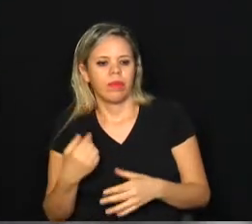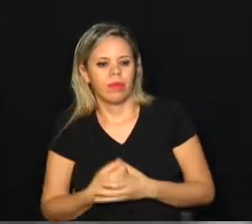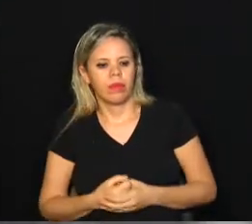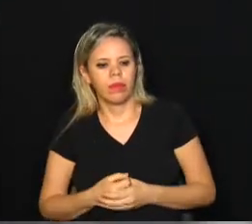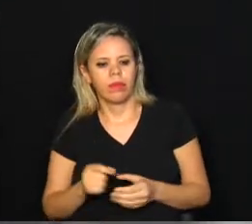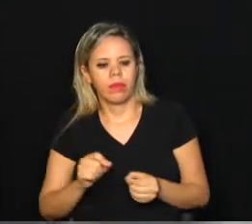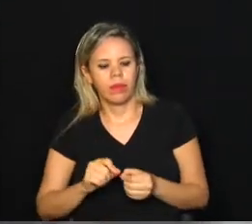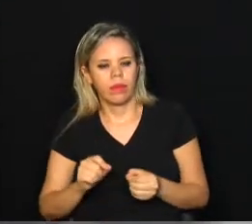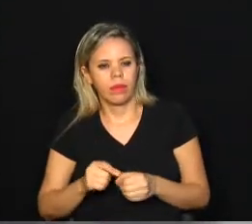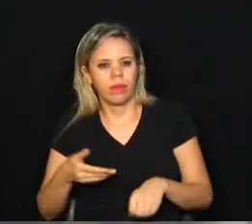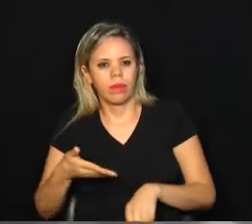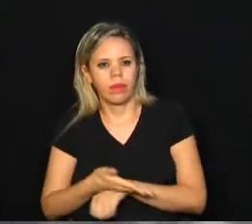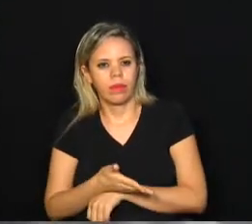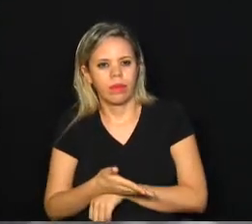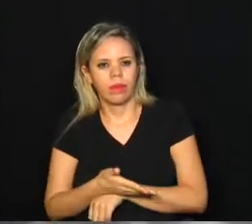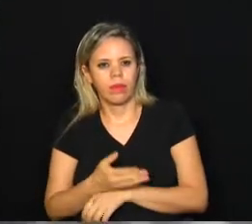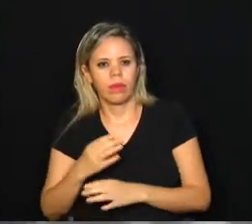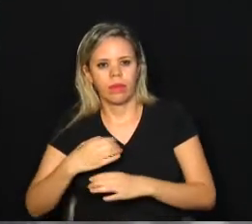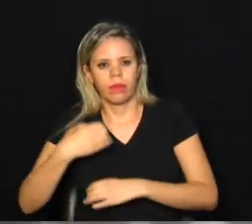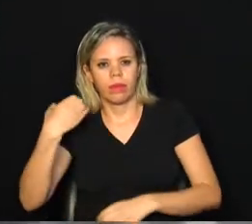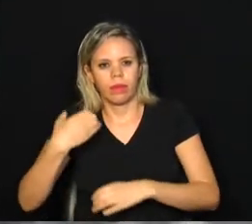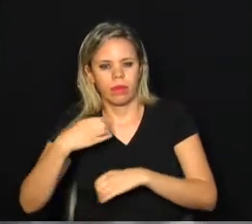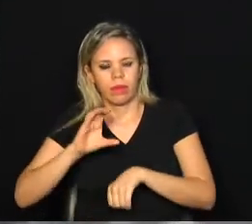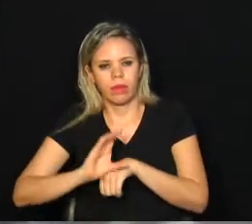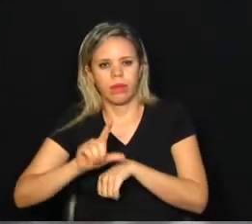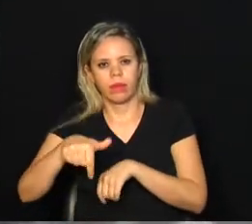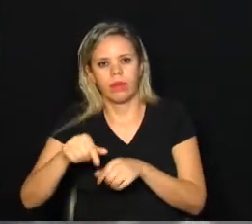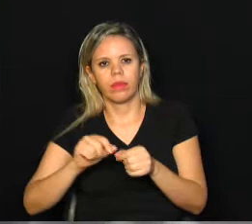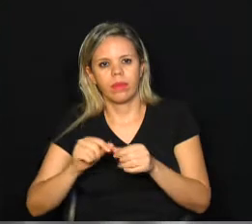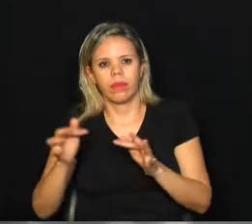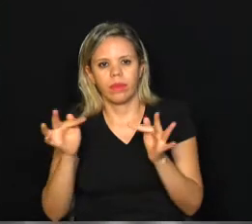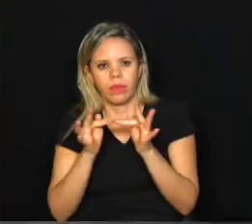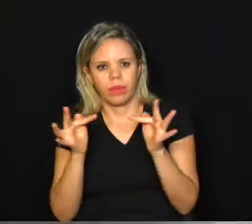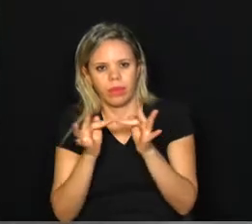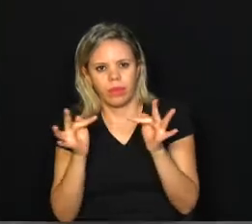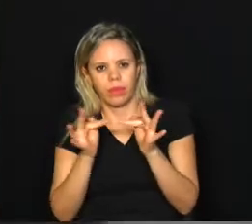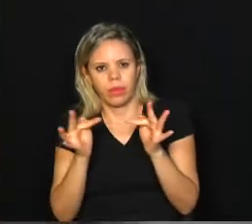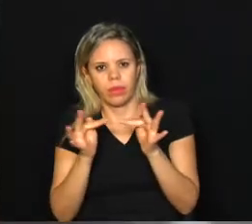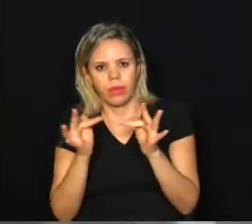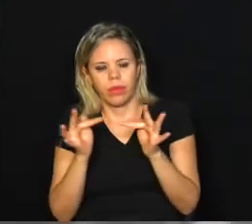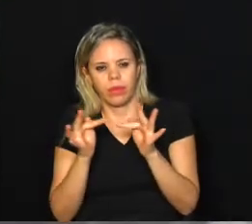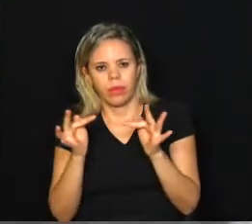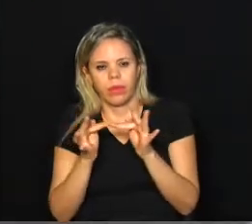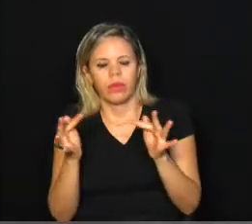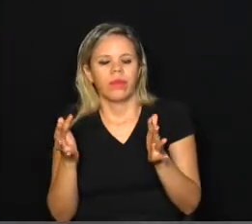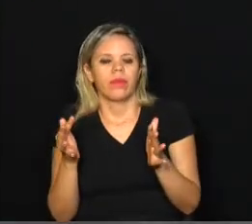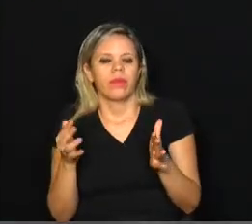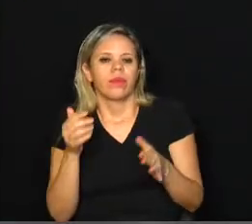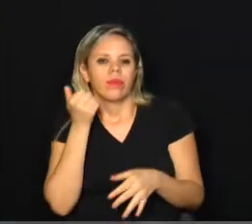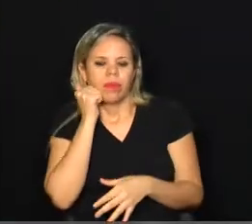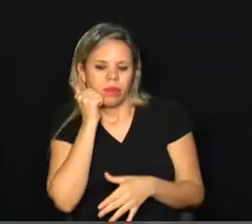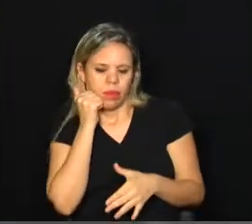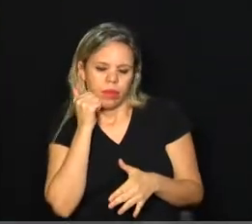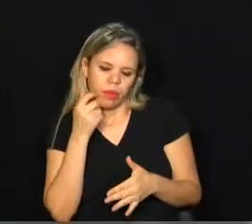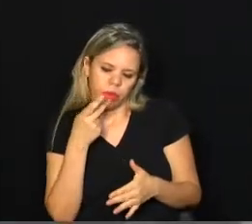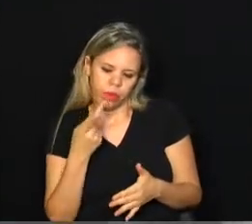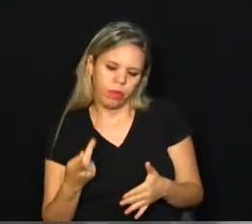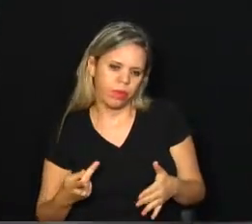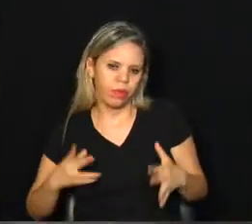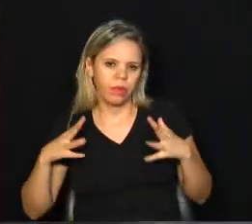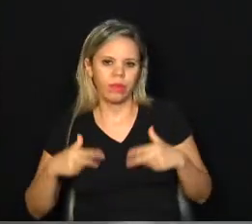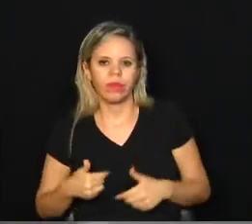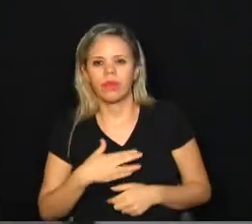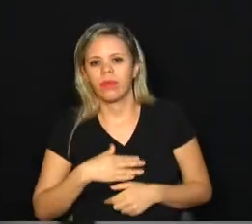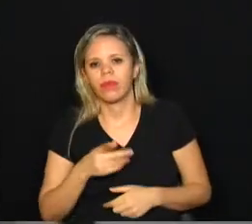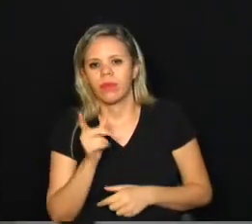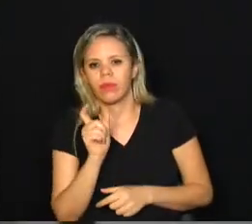eu entrei, na verdade, curso de engenharia, mas acabei fazendo física por uma paixão por ciência dita mais pura, que eu não gosto de usar esse